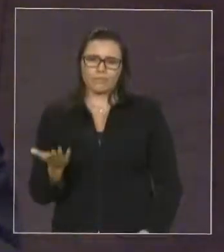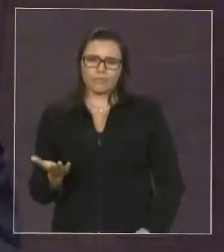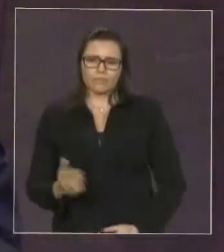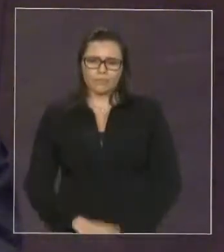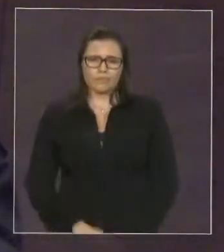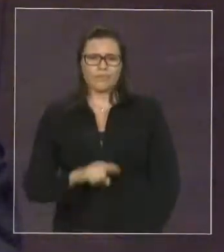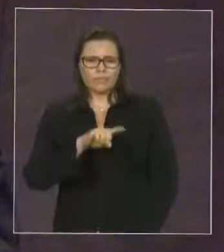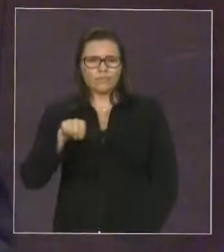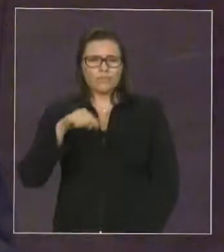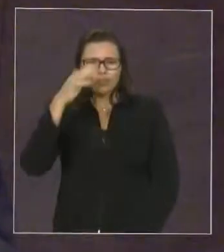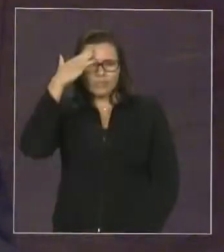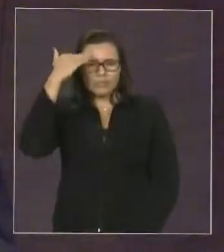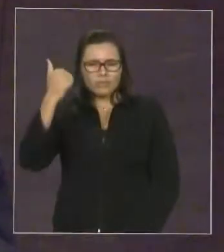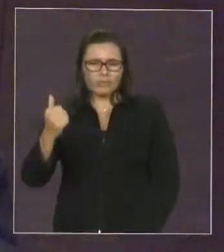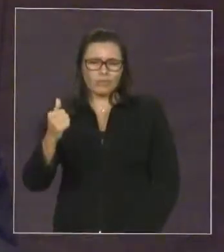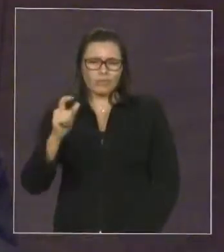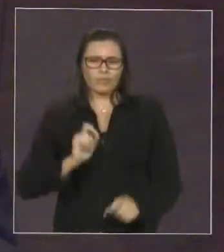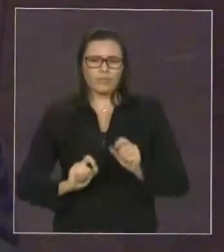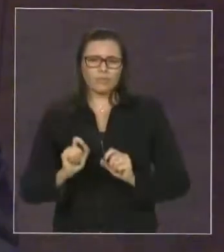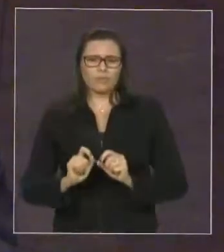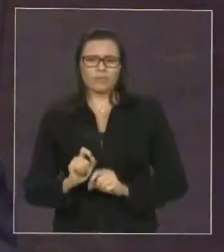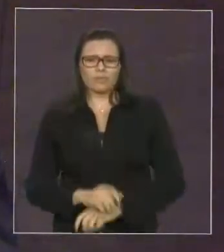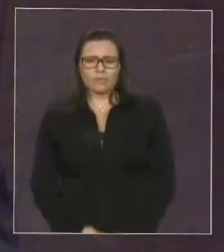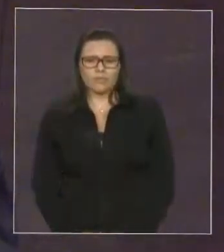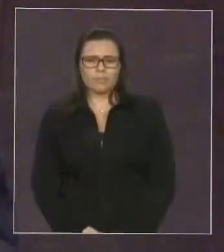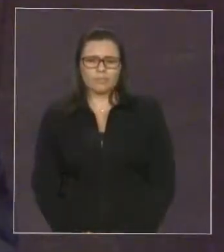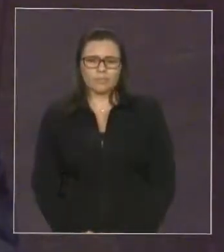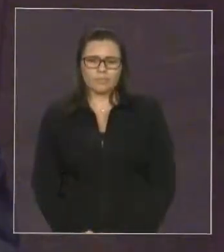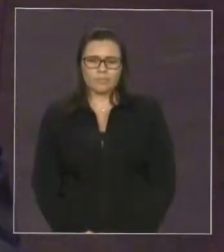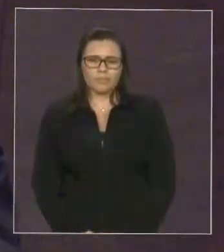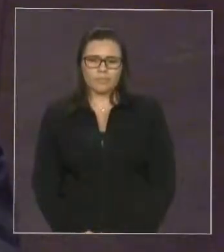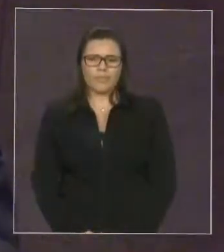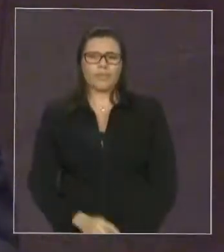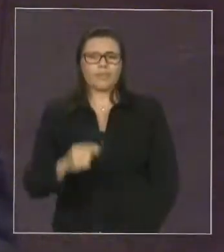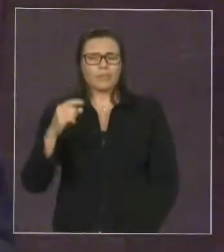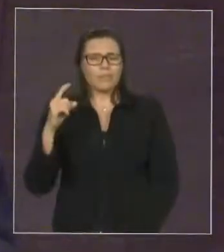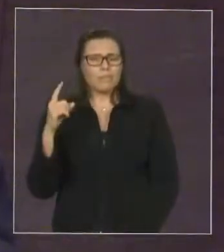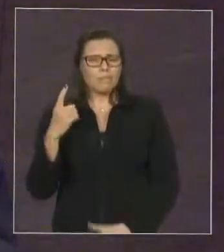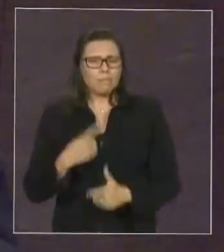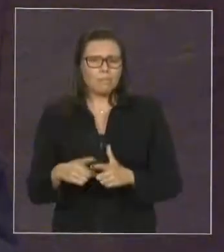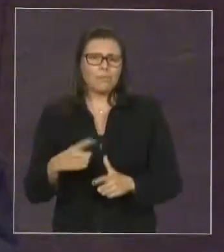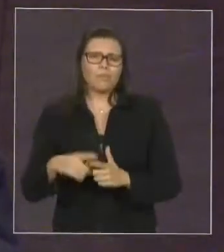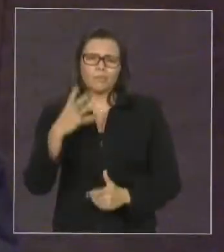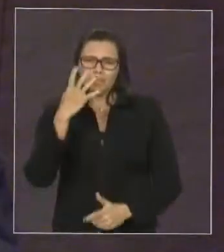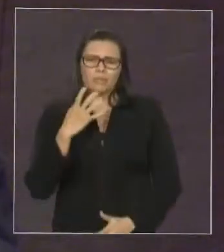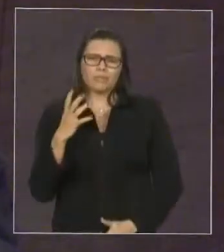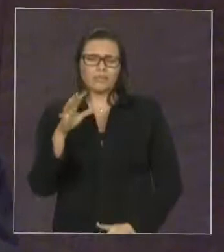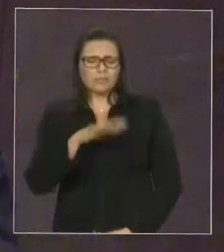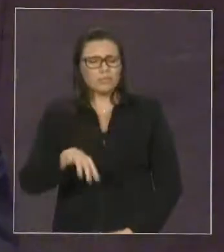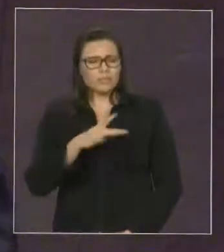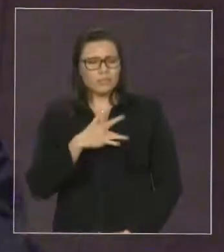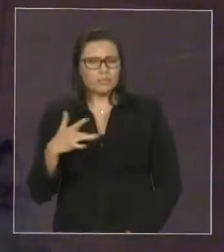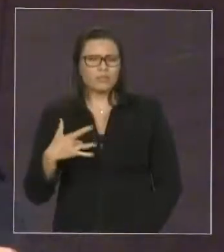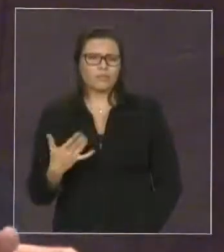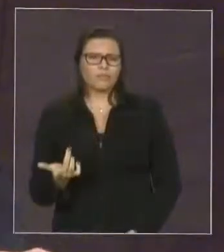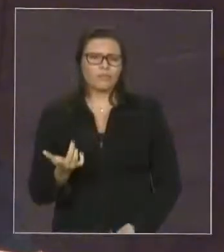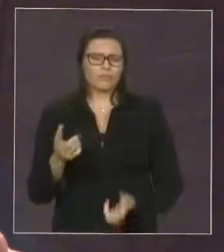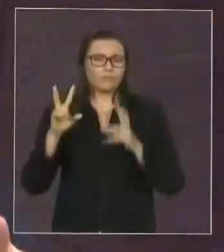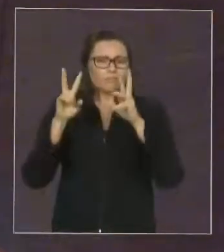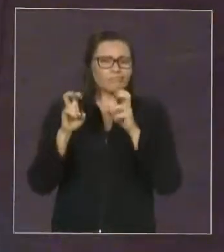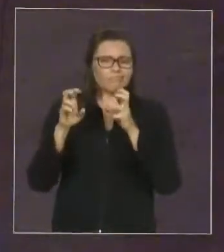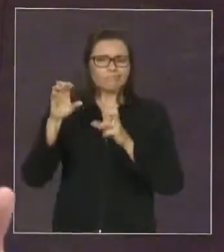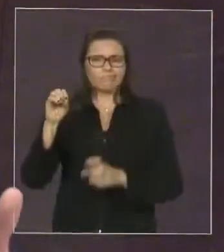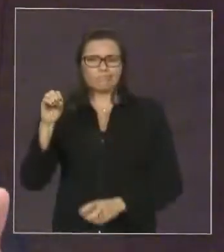no estado do Maranhão no que diz respeito à ortopedia e traumatologia. Aí vem com a